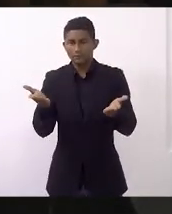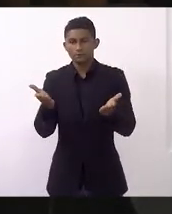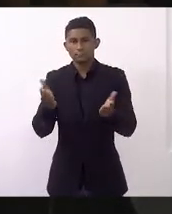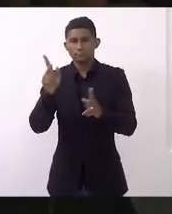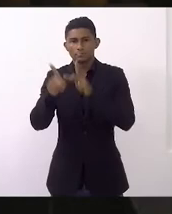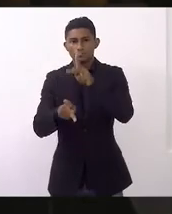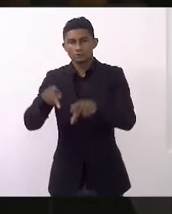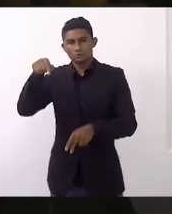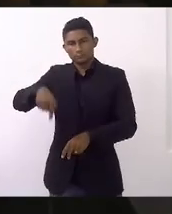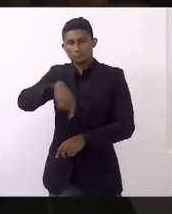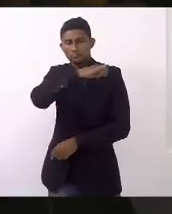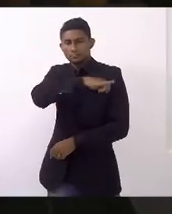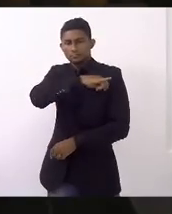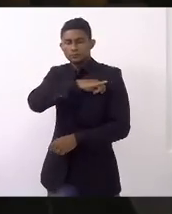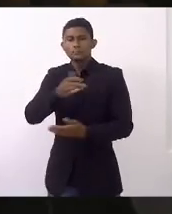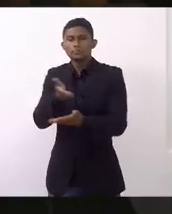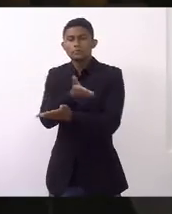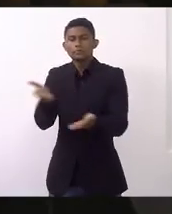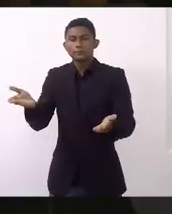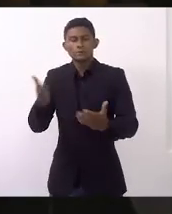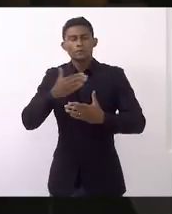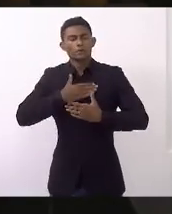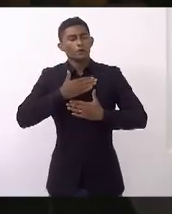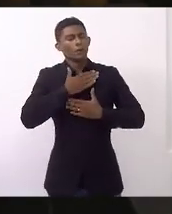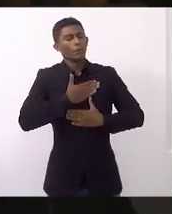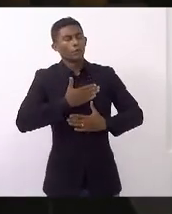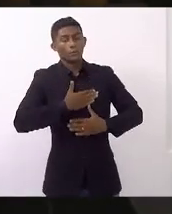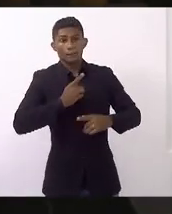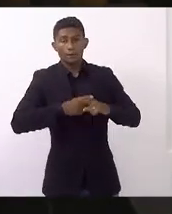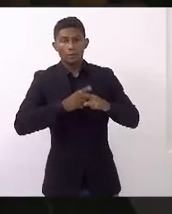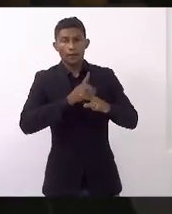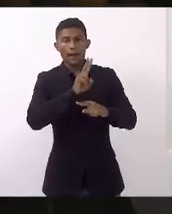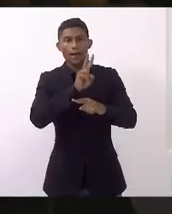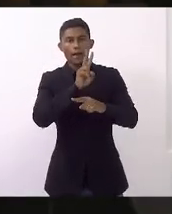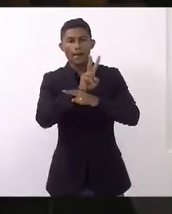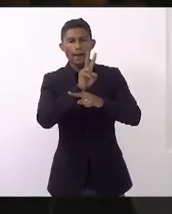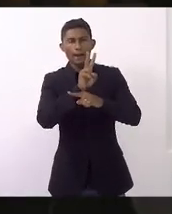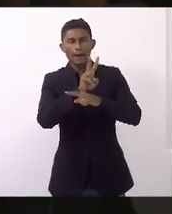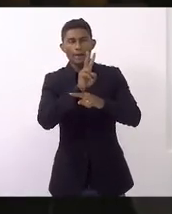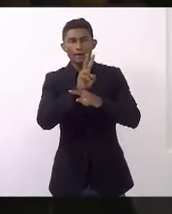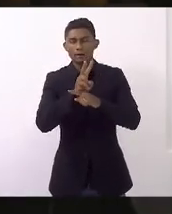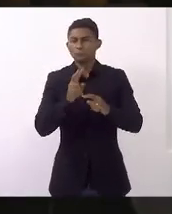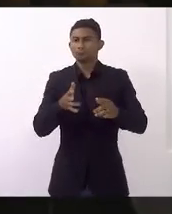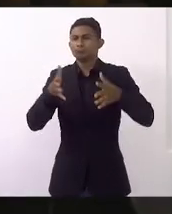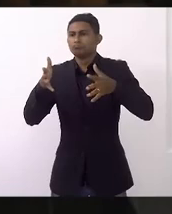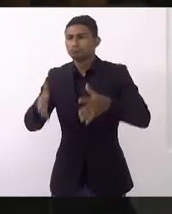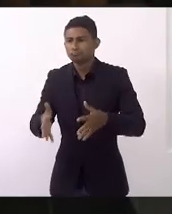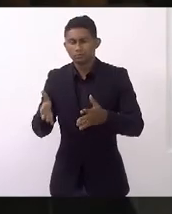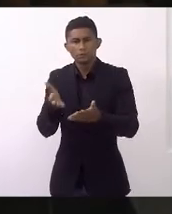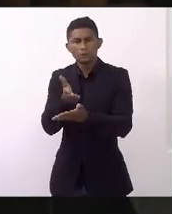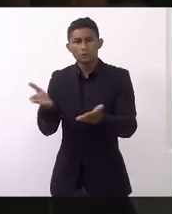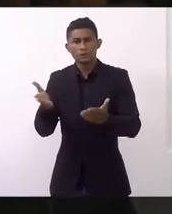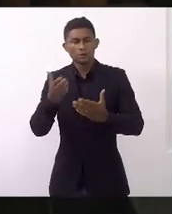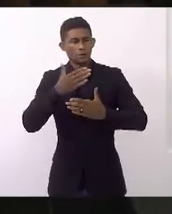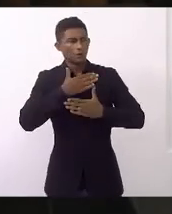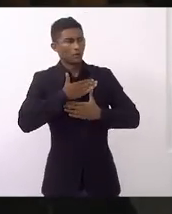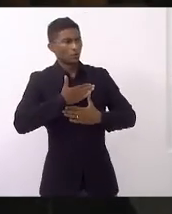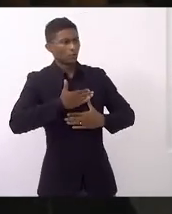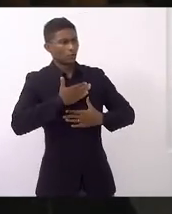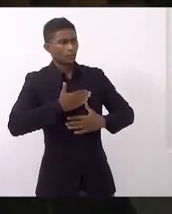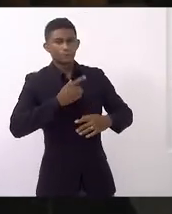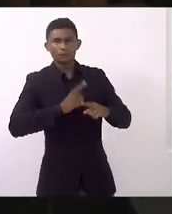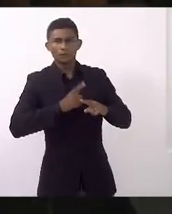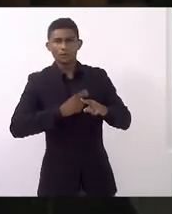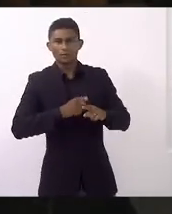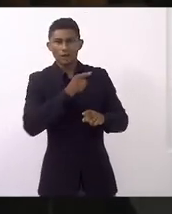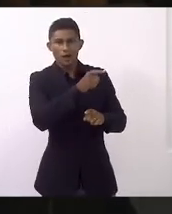tenha mais tranquilidade na hora de receber um fiscal, que ele não fique refém, única e exclusivamente, da palavra desse fiscal na